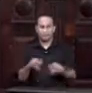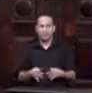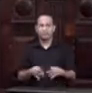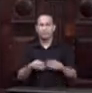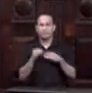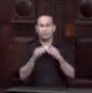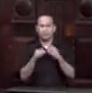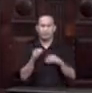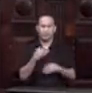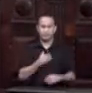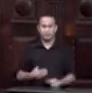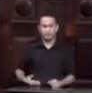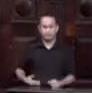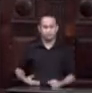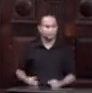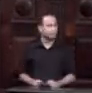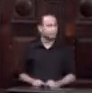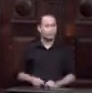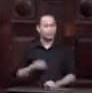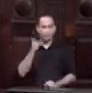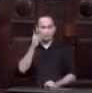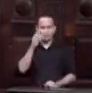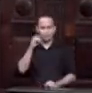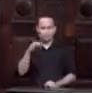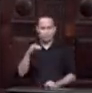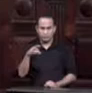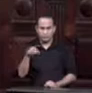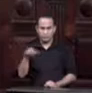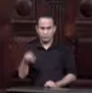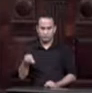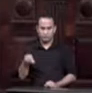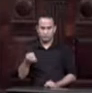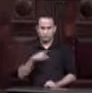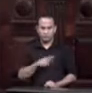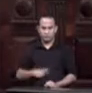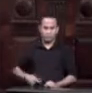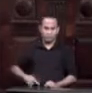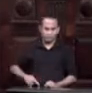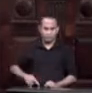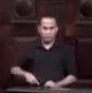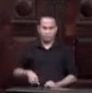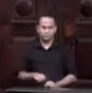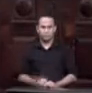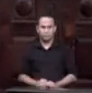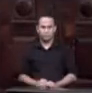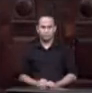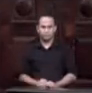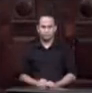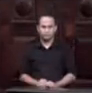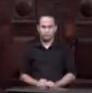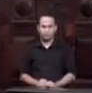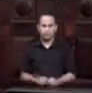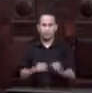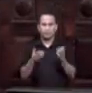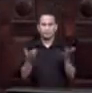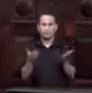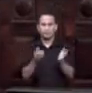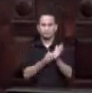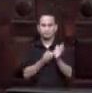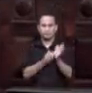servidores. Deputado Dionísio Lins, rei de Madureira. Senhor presidente André Siciliano, quero